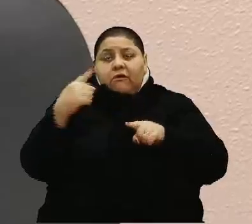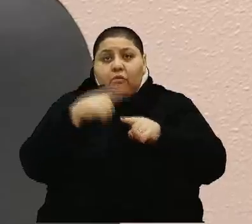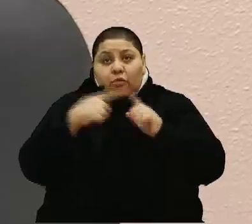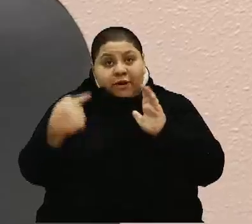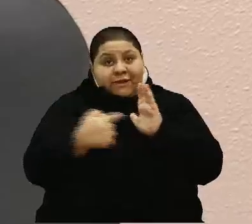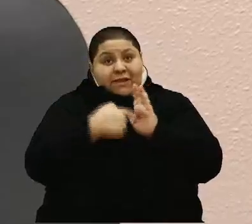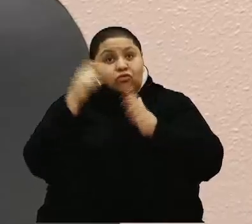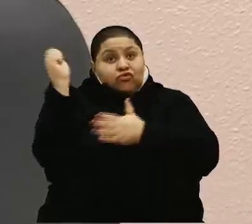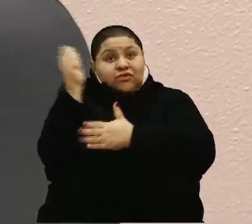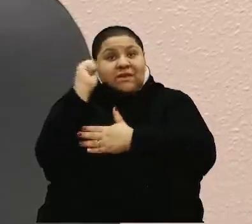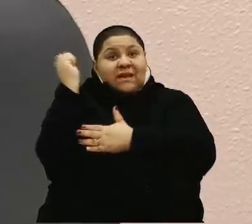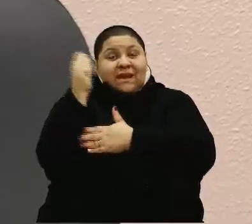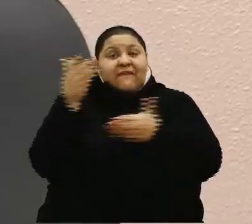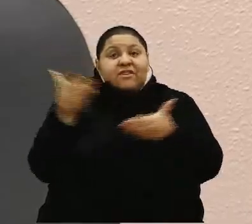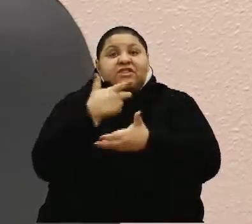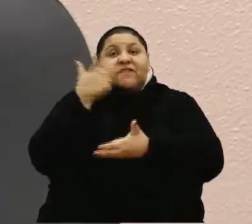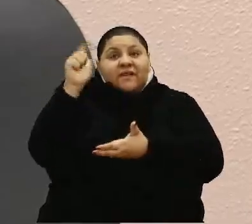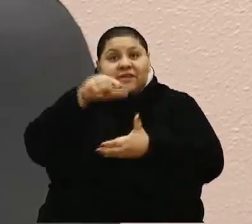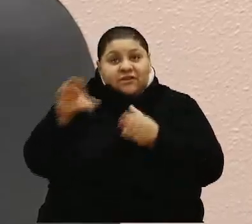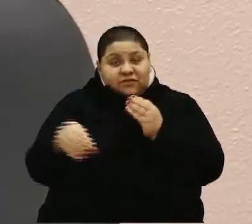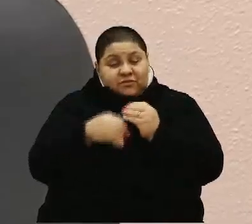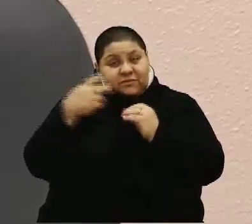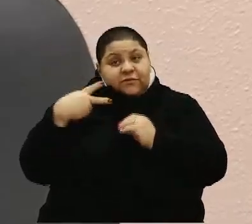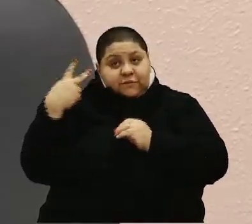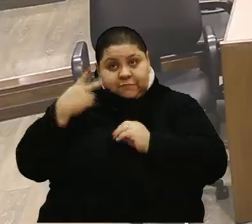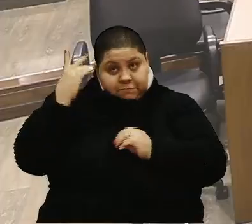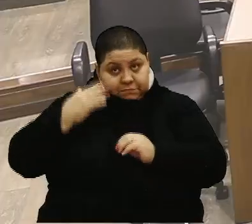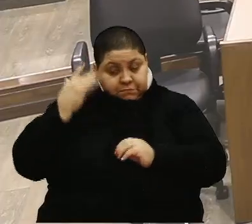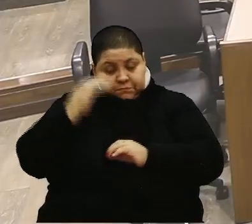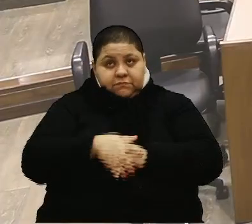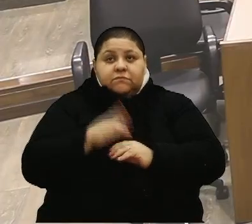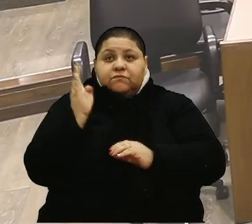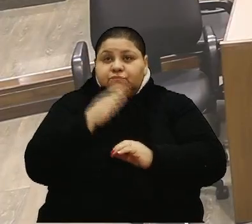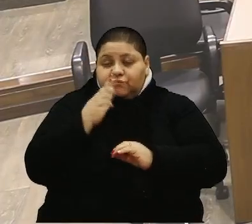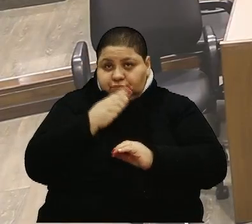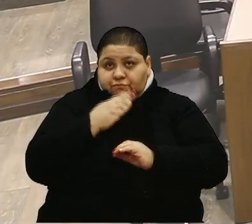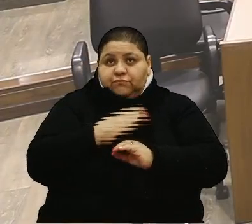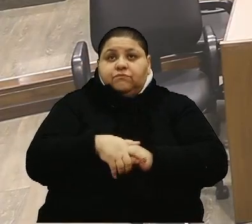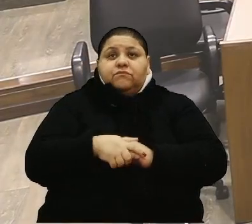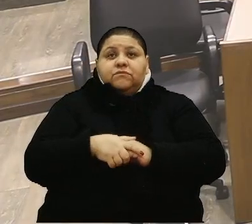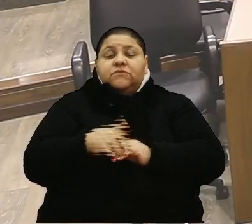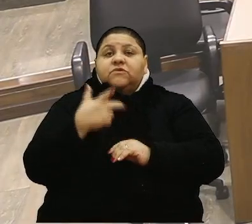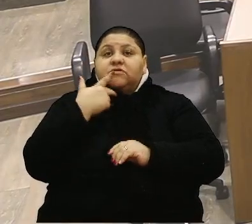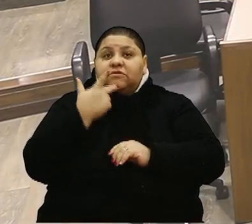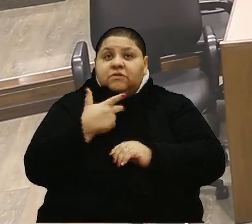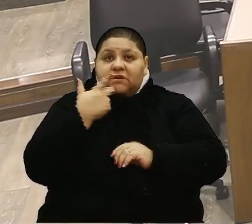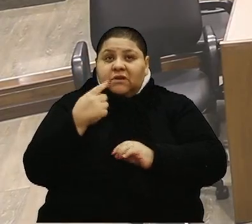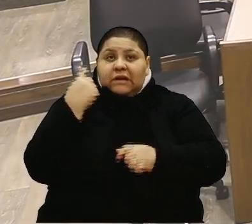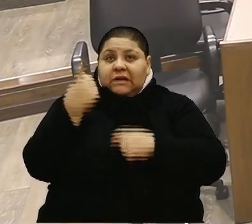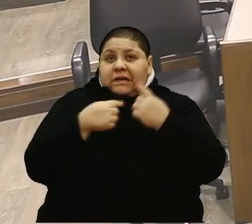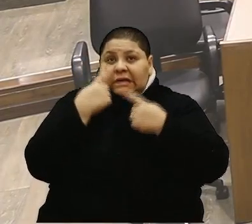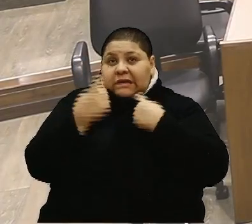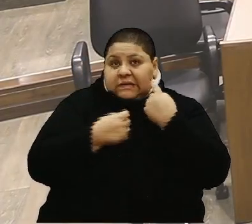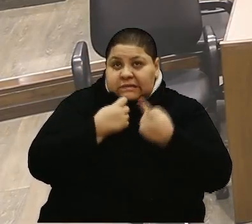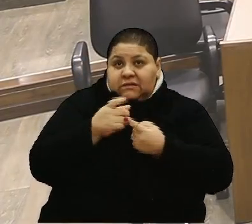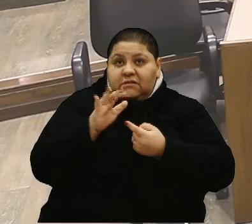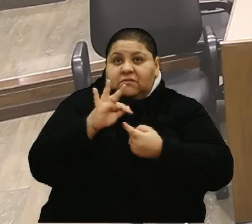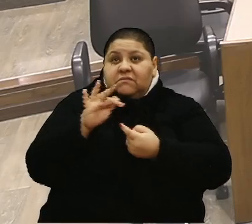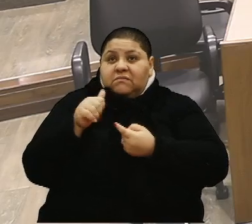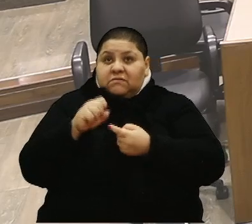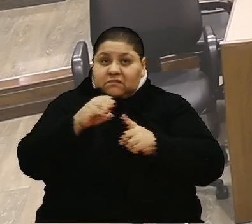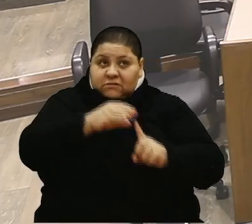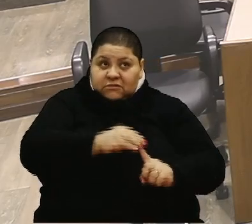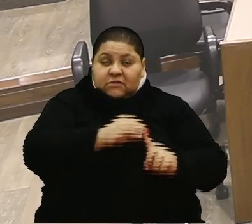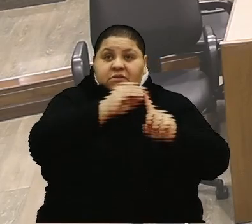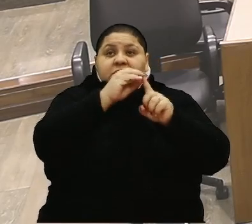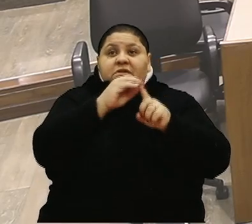graves, como já falei aqui anteriormente. Sua parte, vereadora. Bem rapidinho, vereadora Andressa, a gente falou sobre a nossa preocupação com a questão da FAS, principalmente